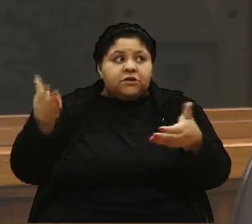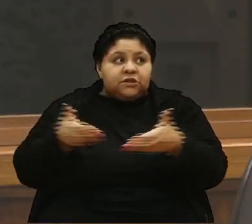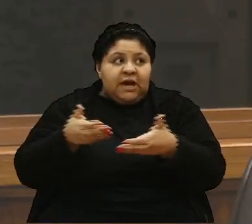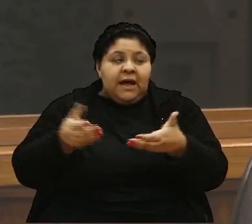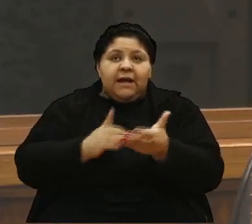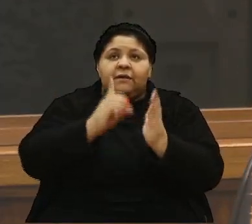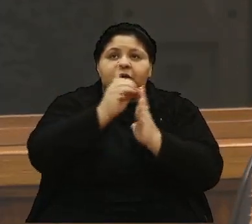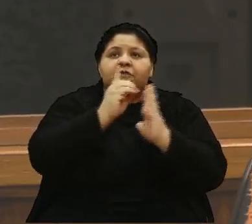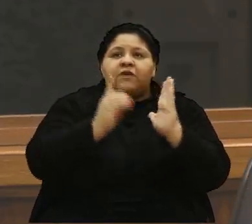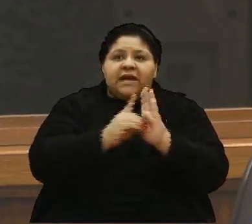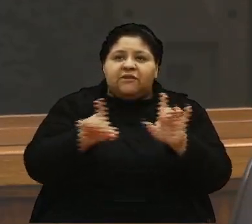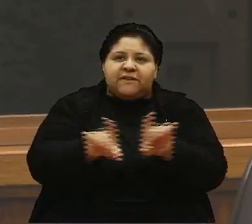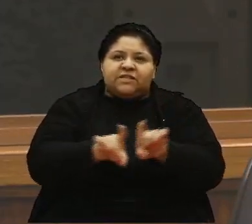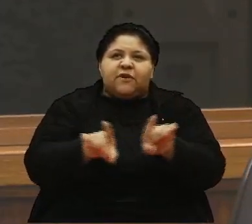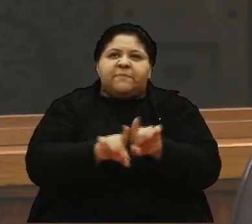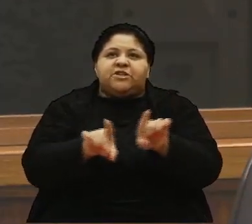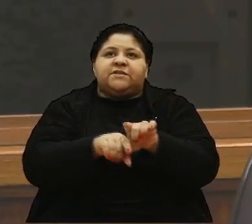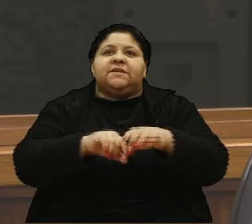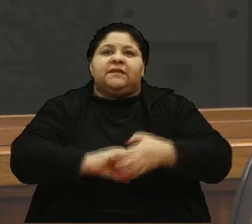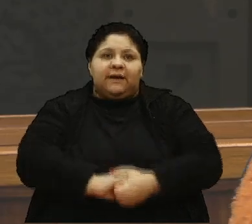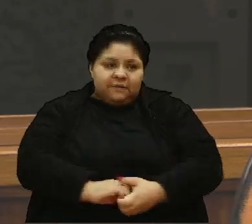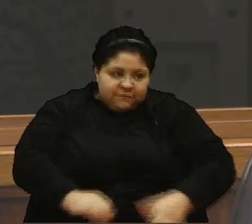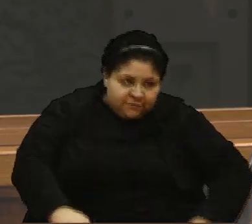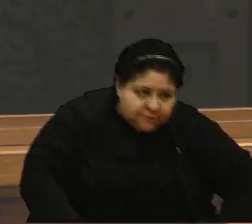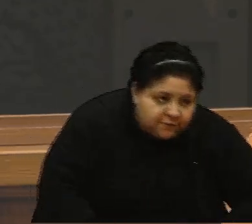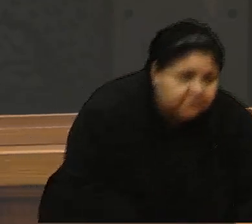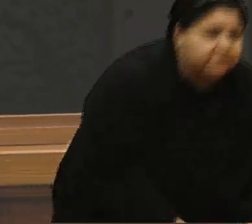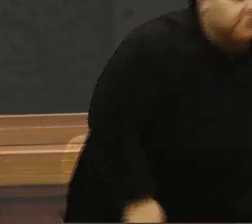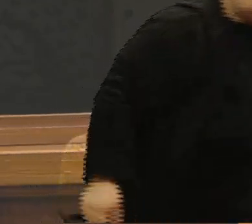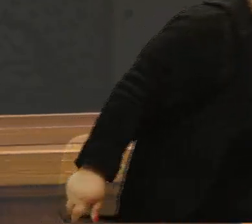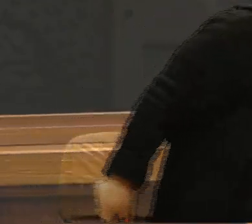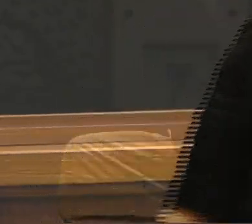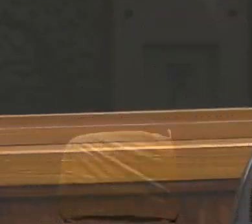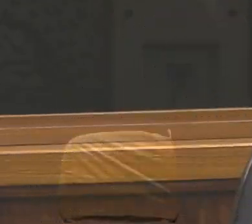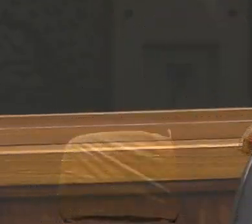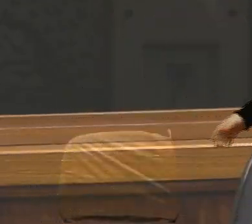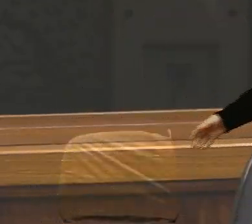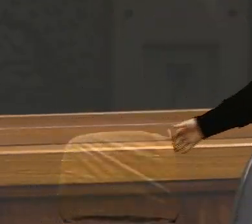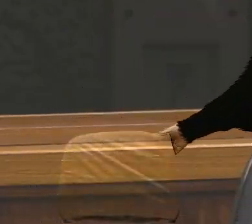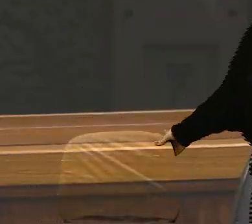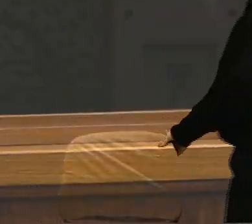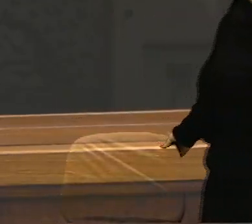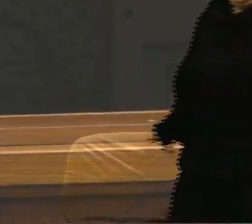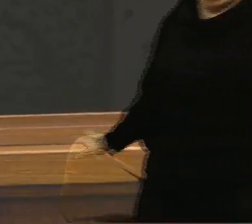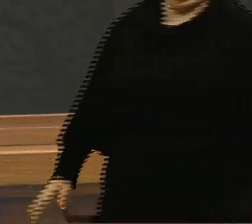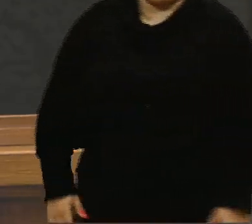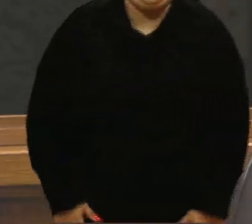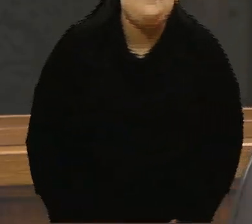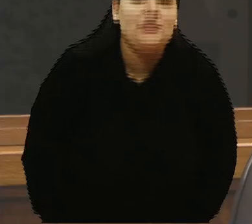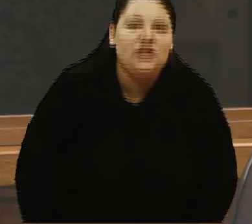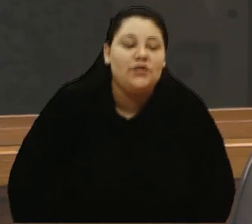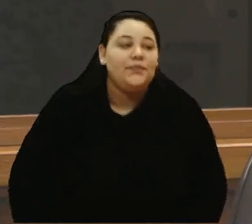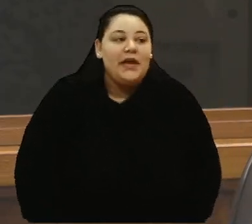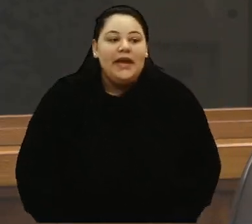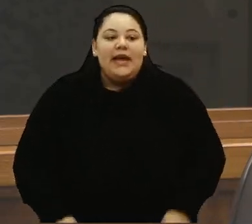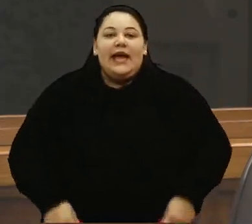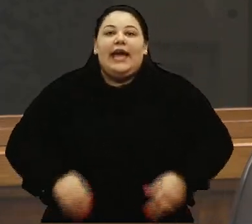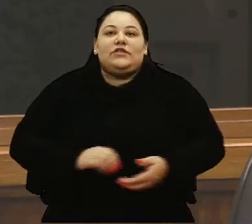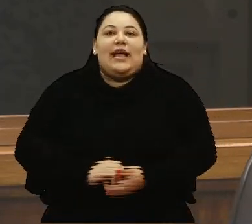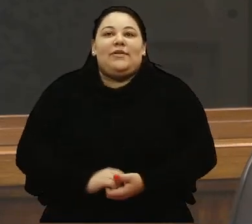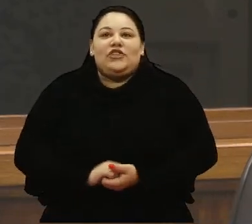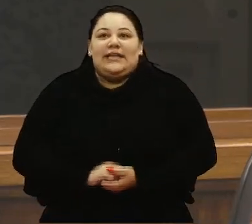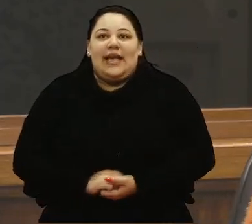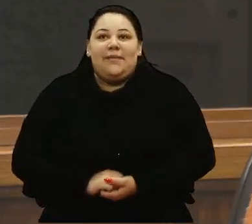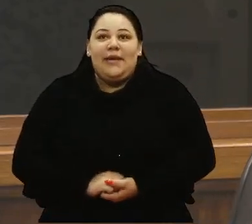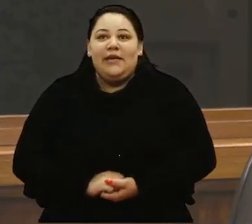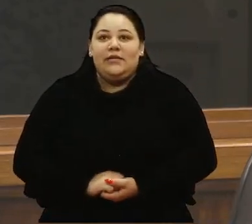decretou a situação de emergência. E o meu questionamento ao município é: o que foi